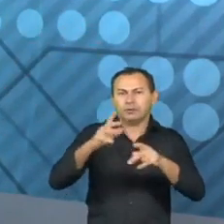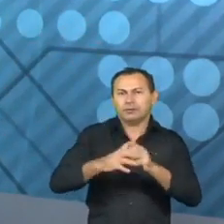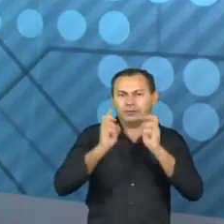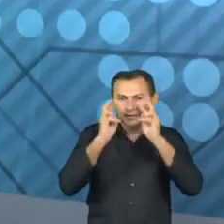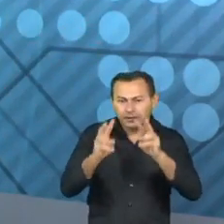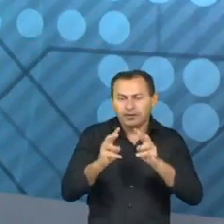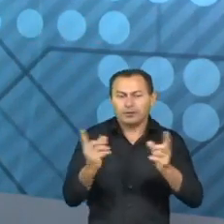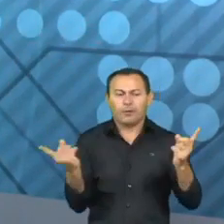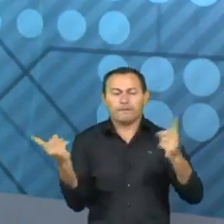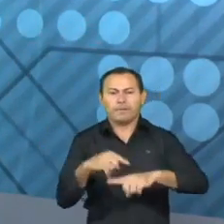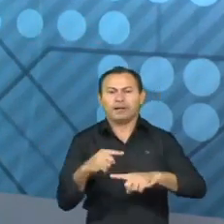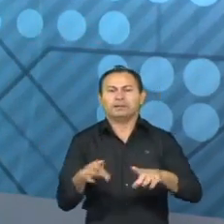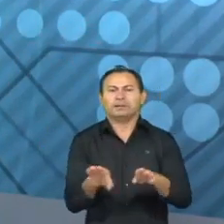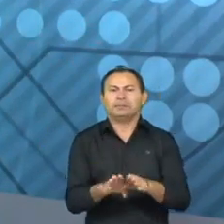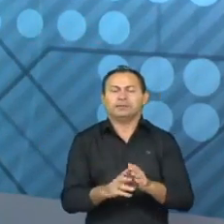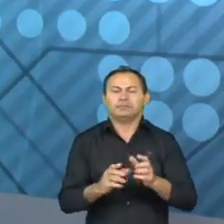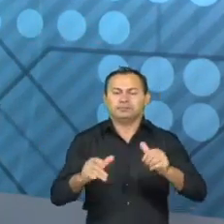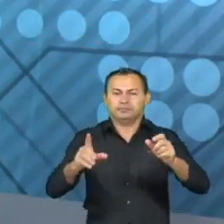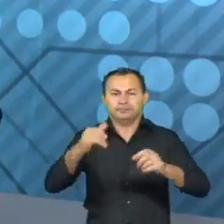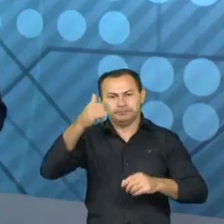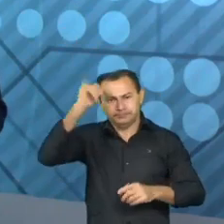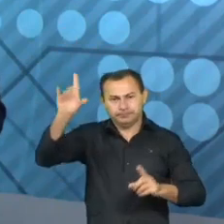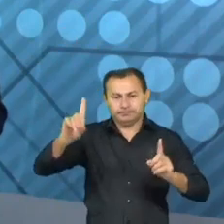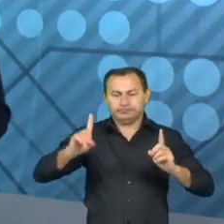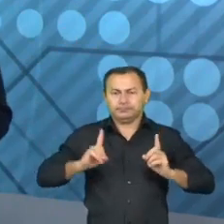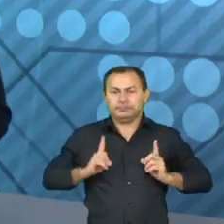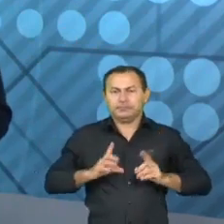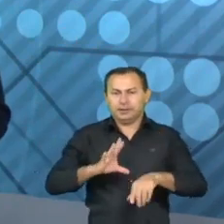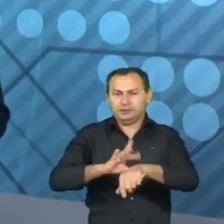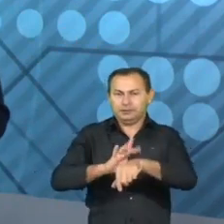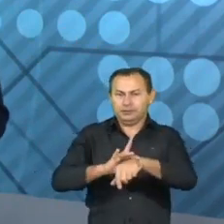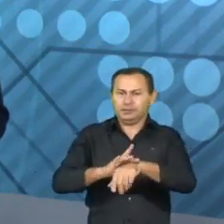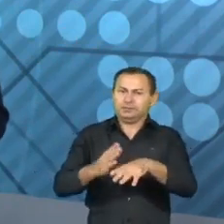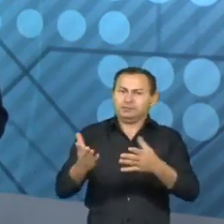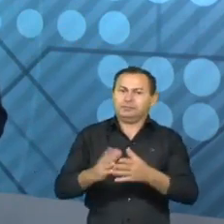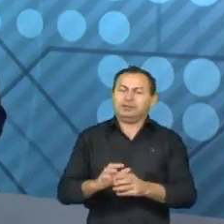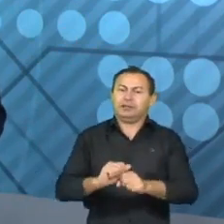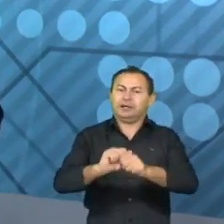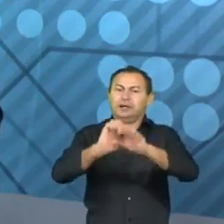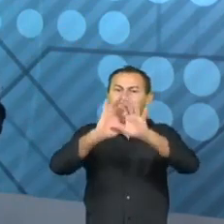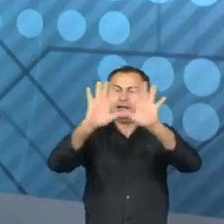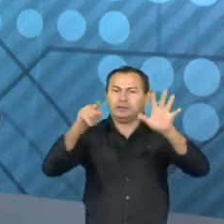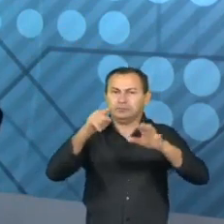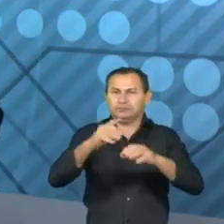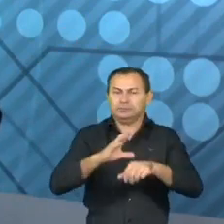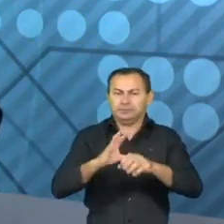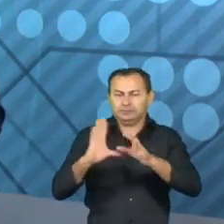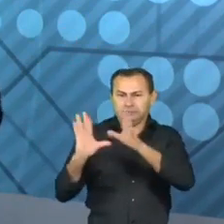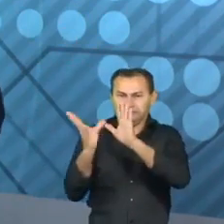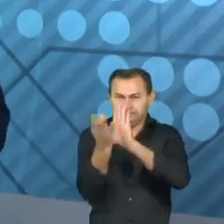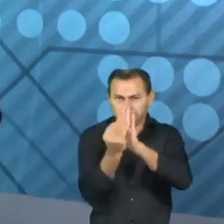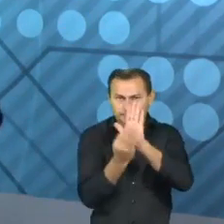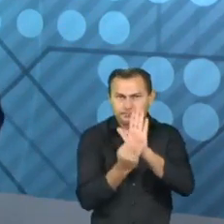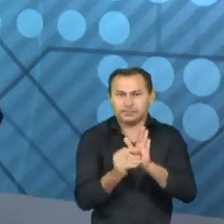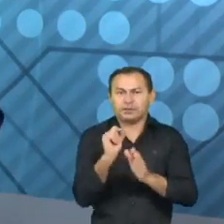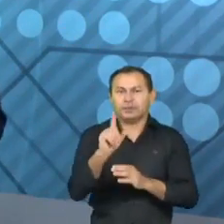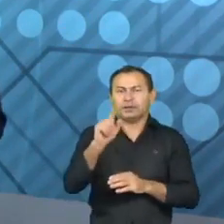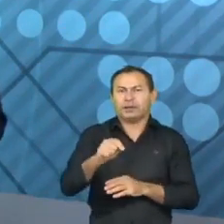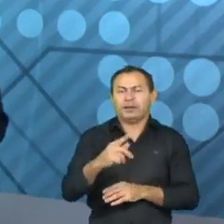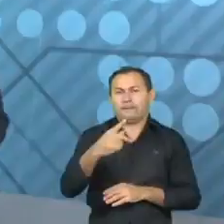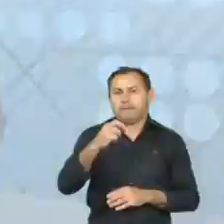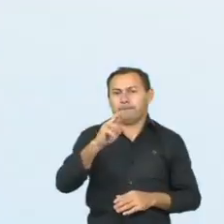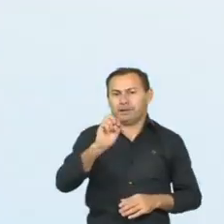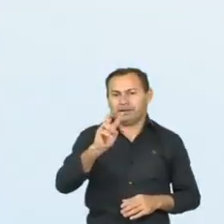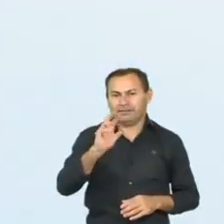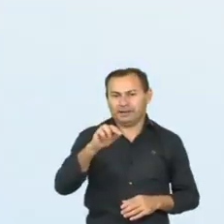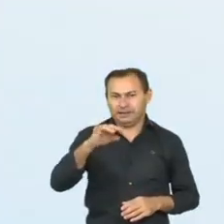visando o combate e a prevenção de doenças. Então ficou bem claro para você neste conteúdo o que é a prevalência.